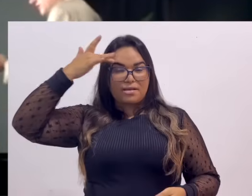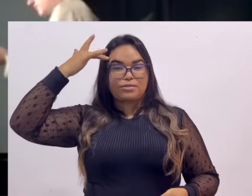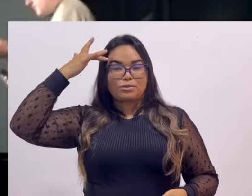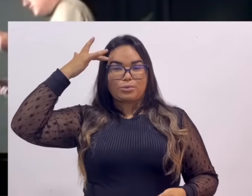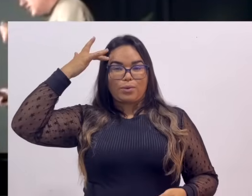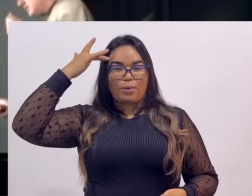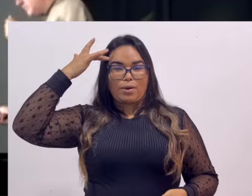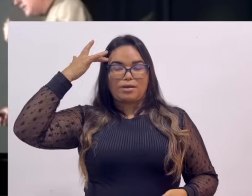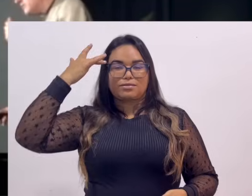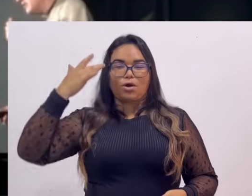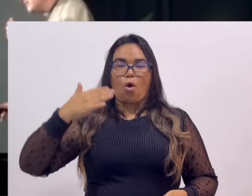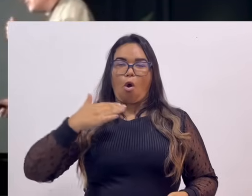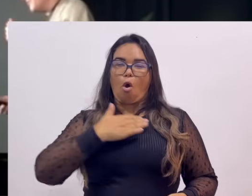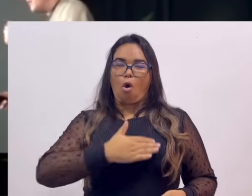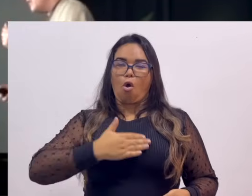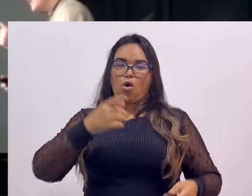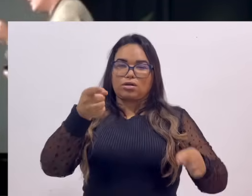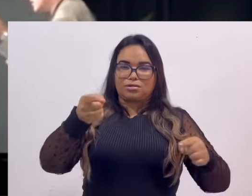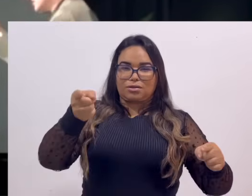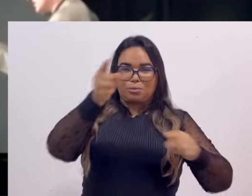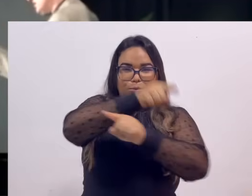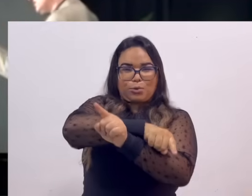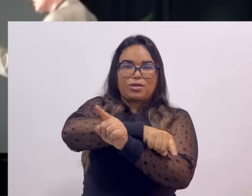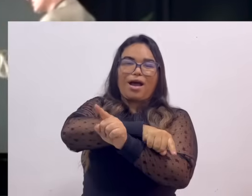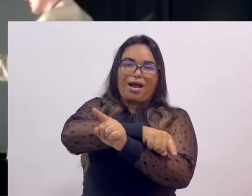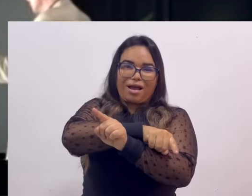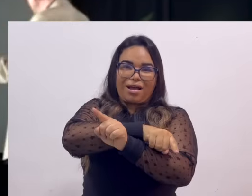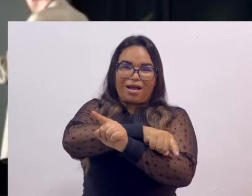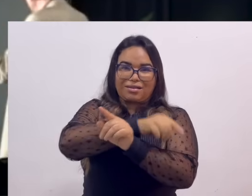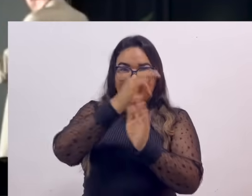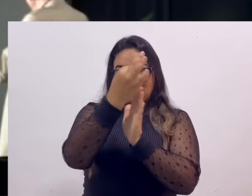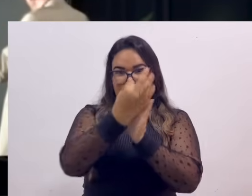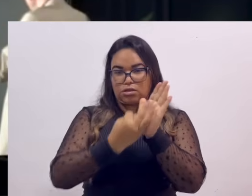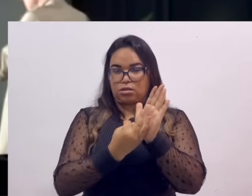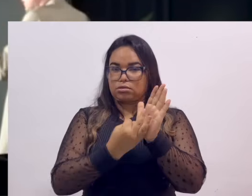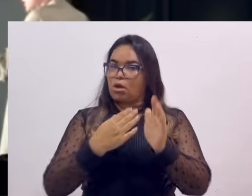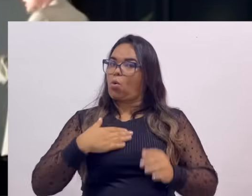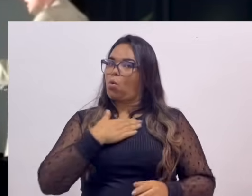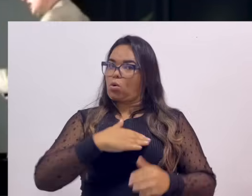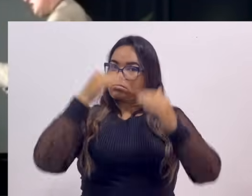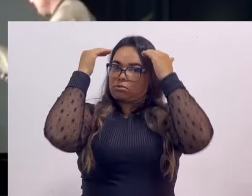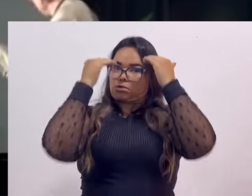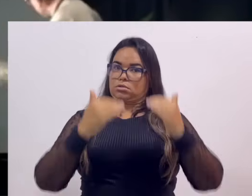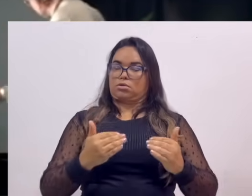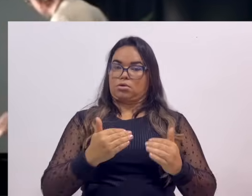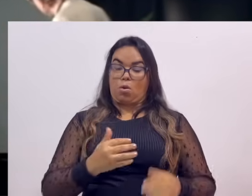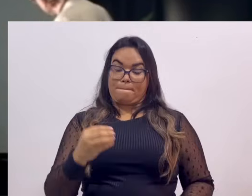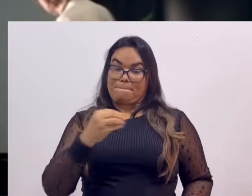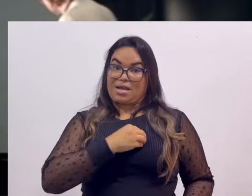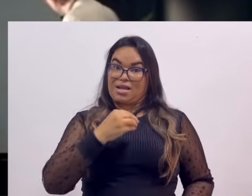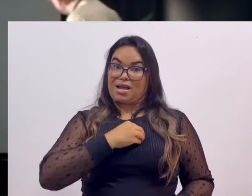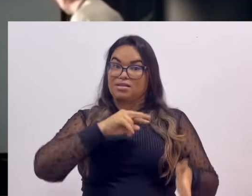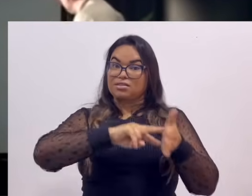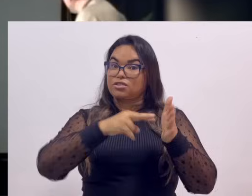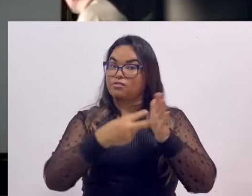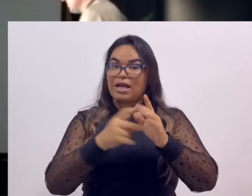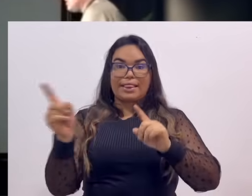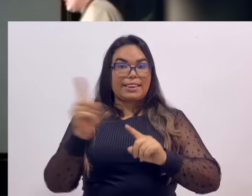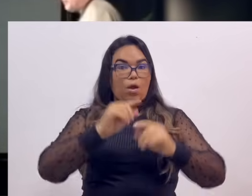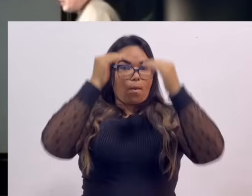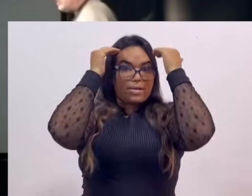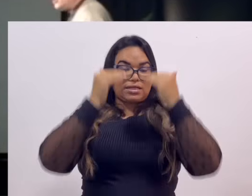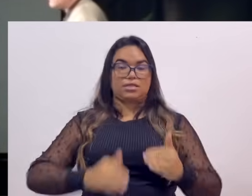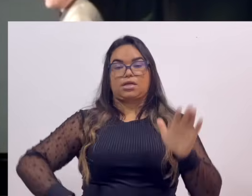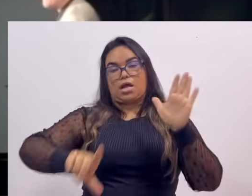definição de cabeça para baixo. Eu prefiro manter a definição assim como está na Bíblia. O pecado é a transgressão da lei.